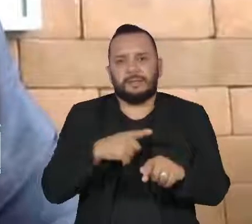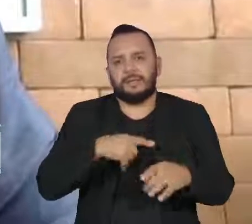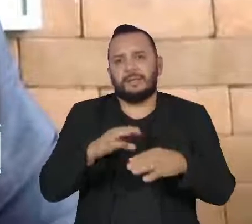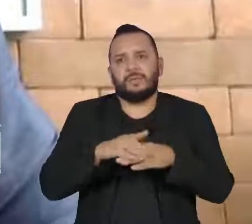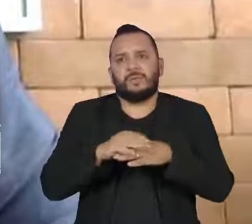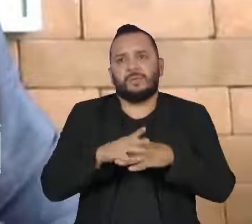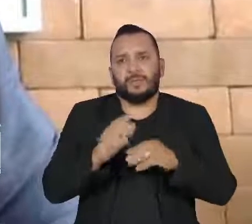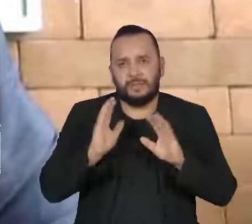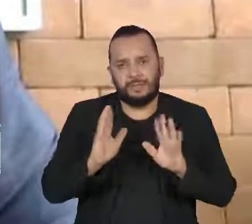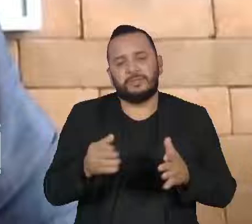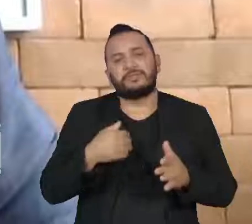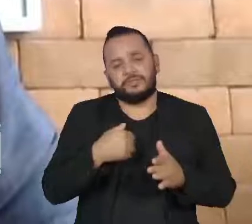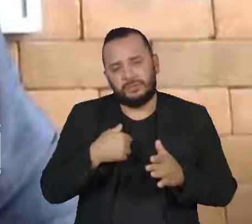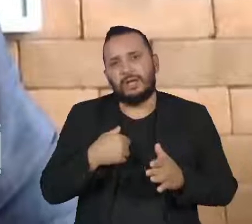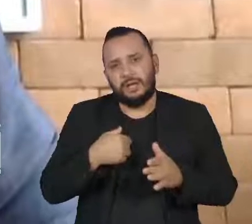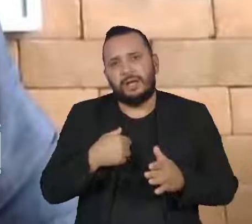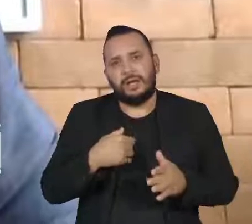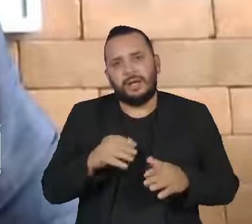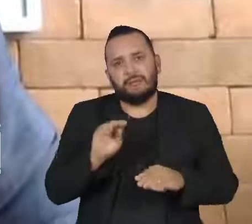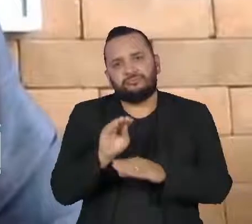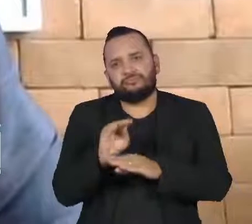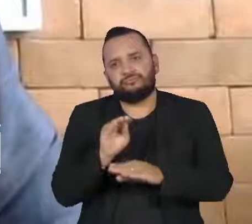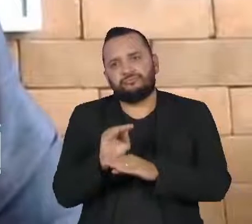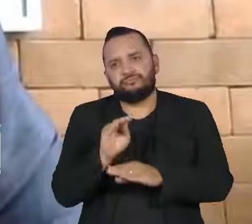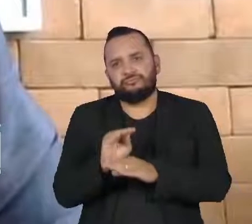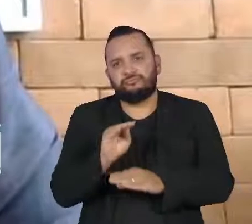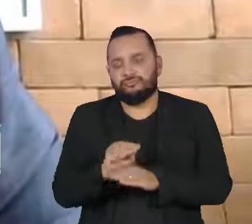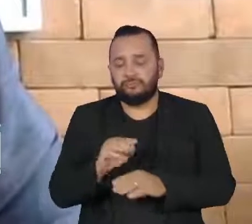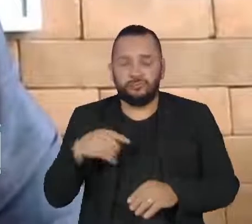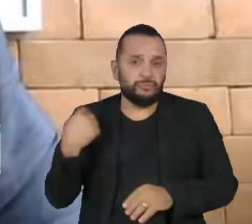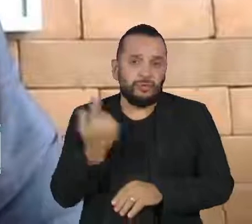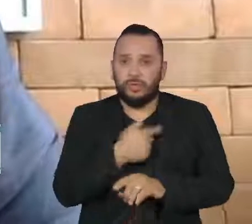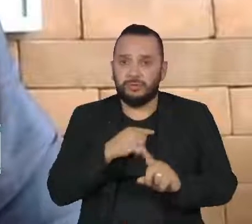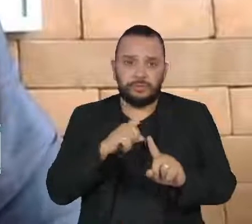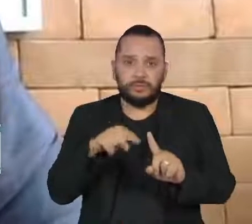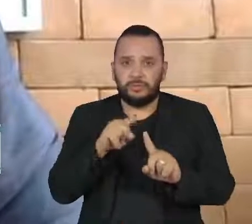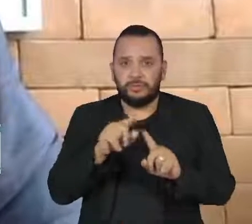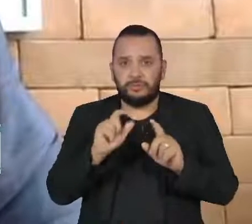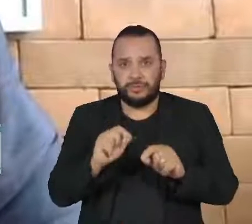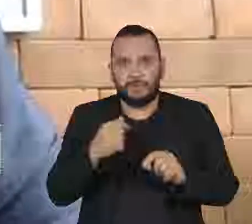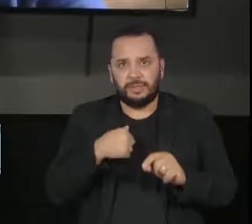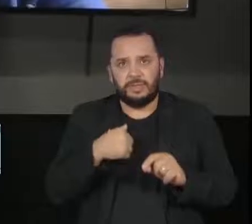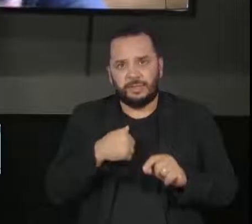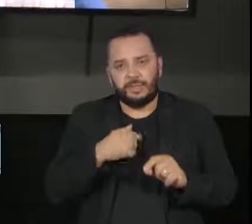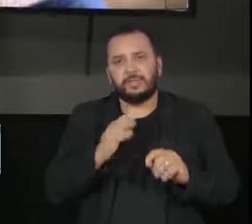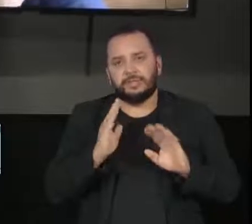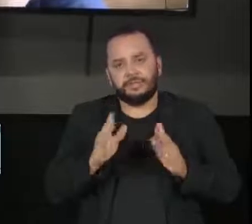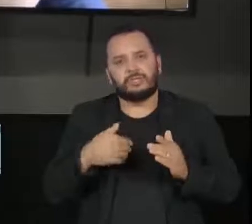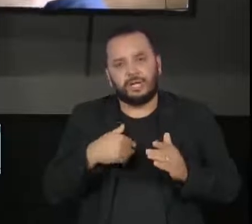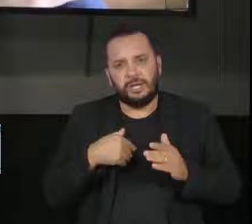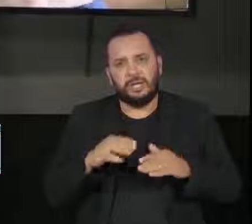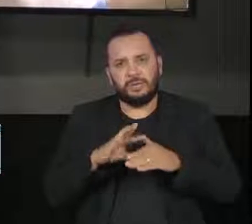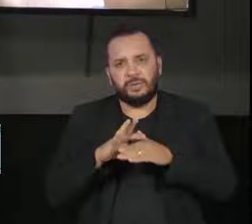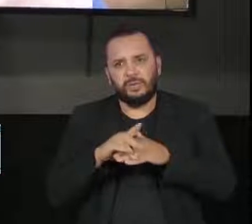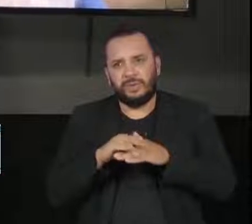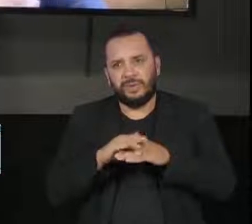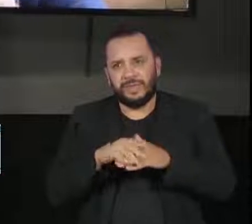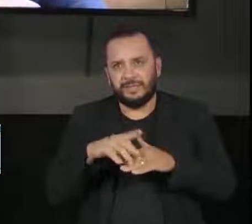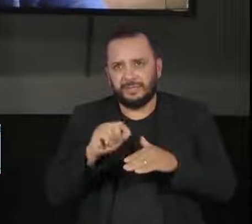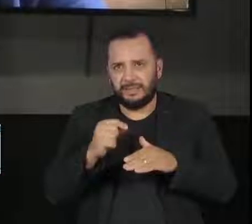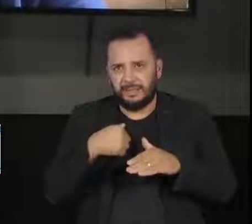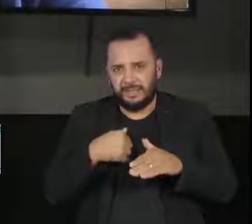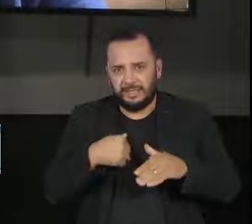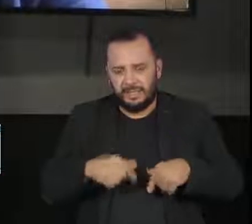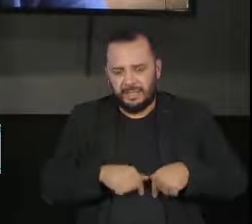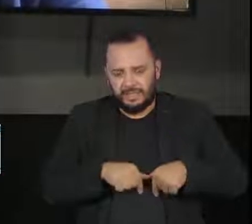colocada em remissão. O nosso alvo terapêutico é a cicatrização da mucosa, ou seja, tornar a